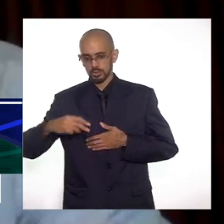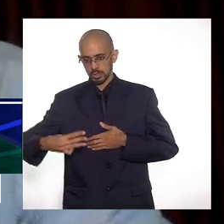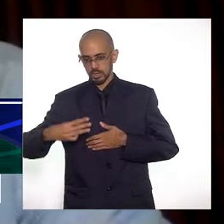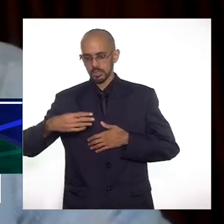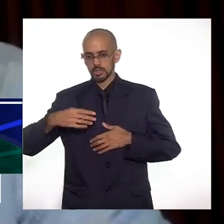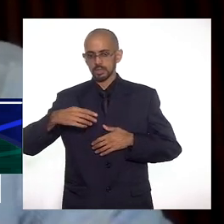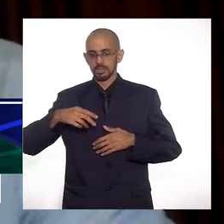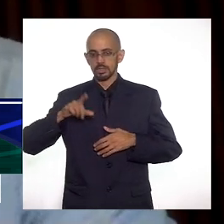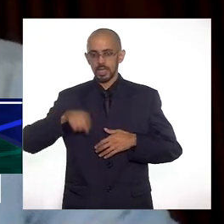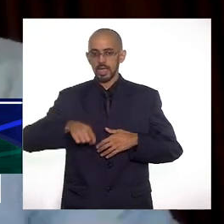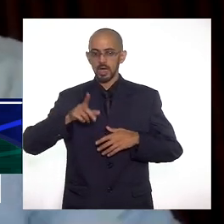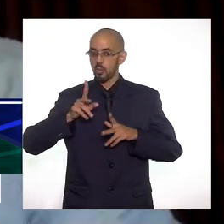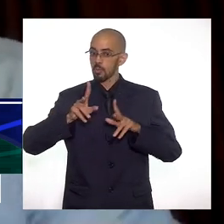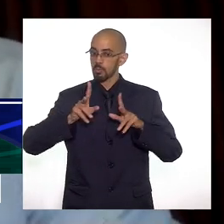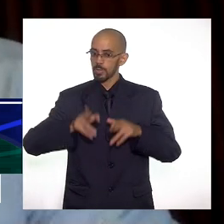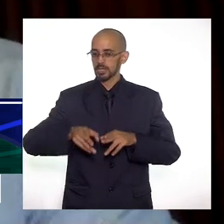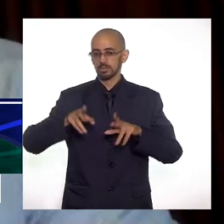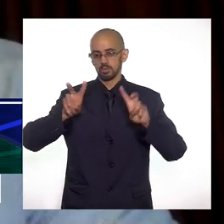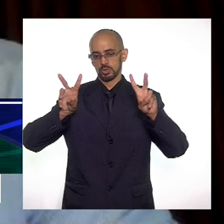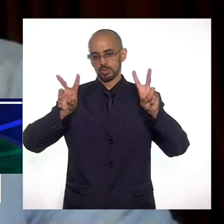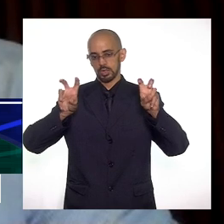mesmo tema. Então,